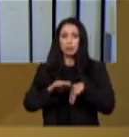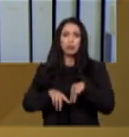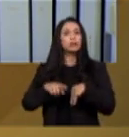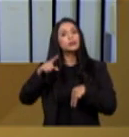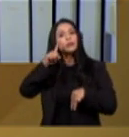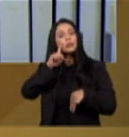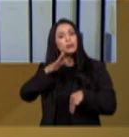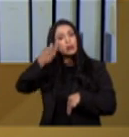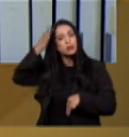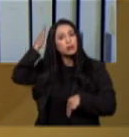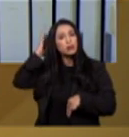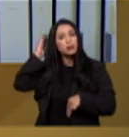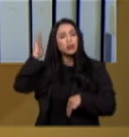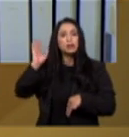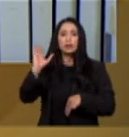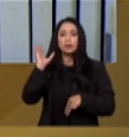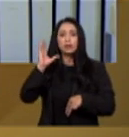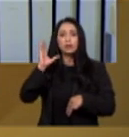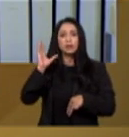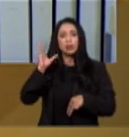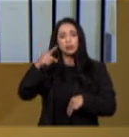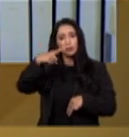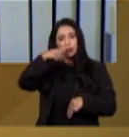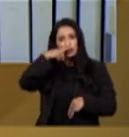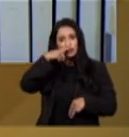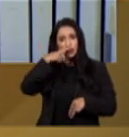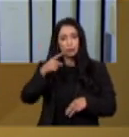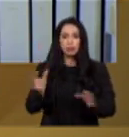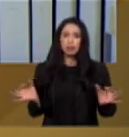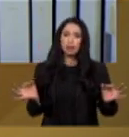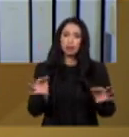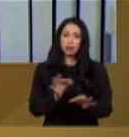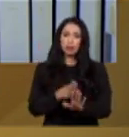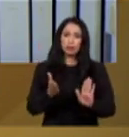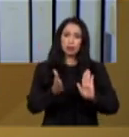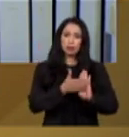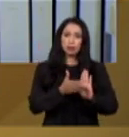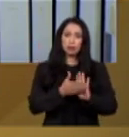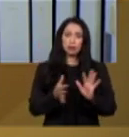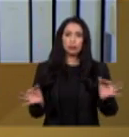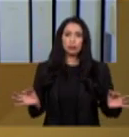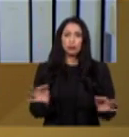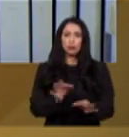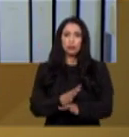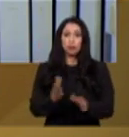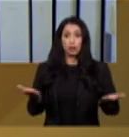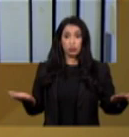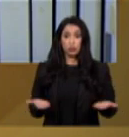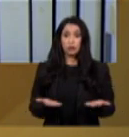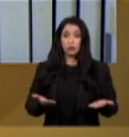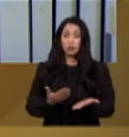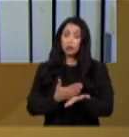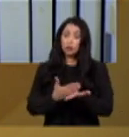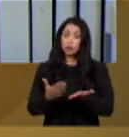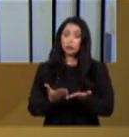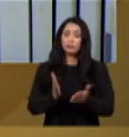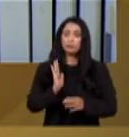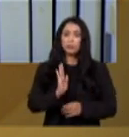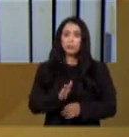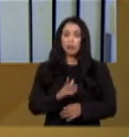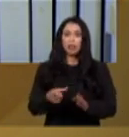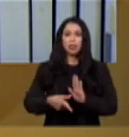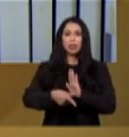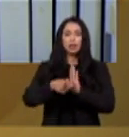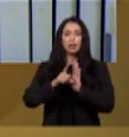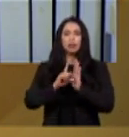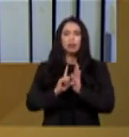Weber. Senhoras e senhores ministros, nós esgotamos a pauta do dia de hoje, prevista inicialmente. Antes